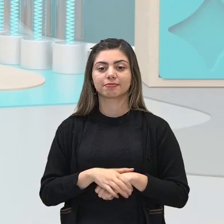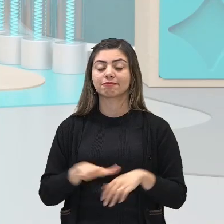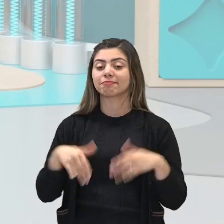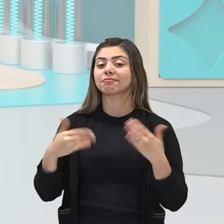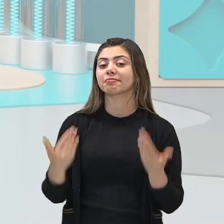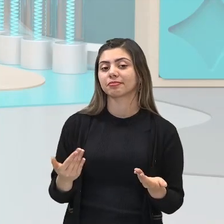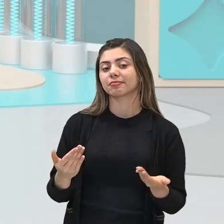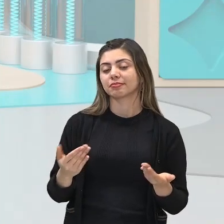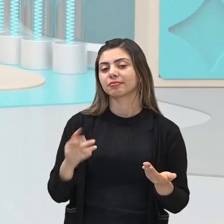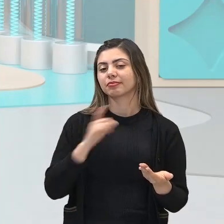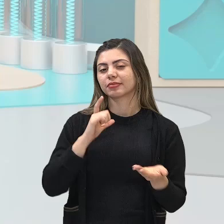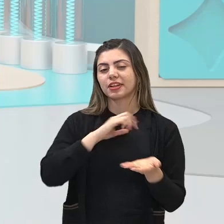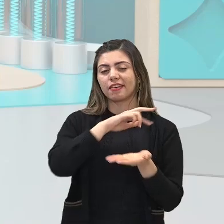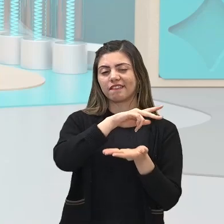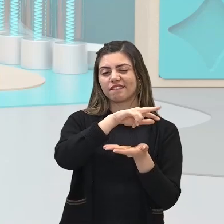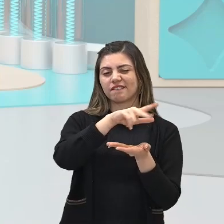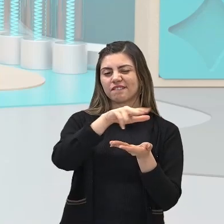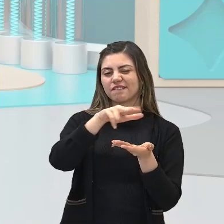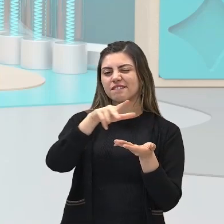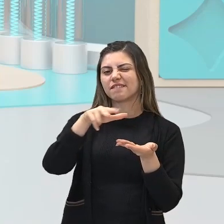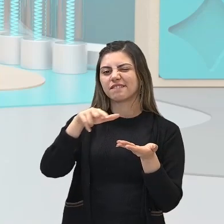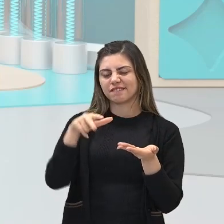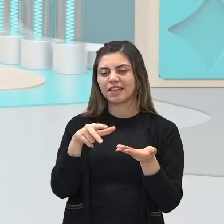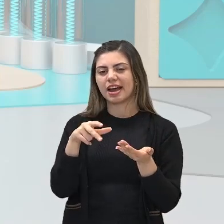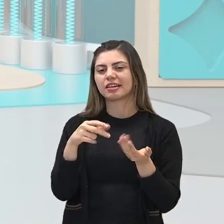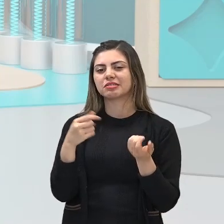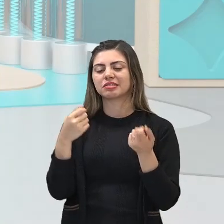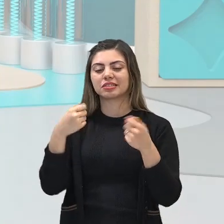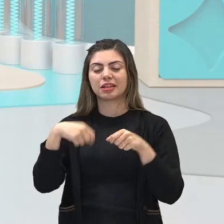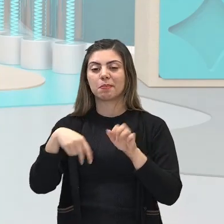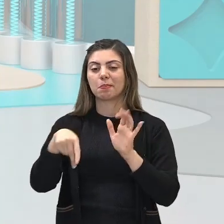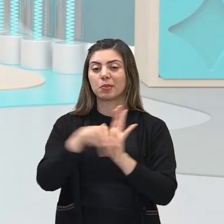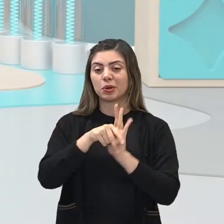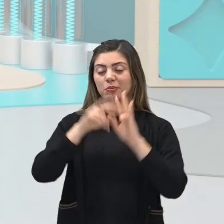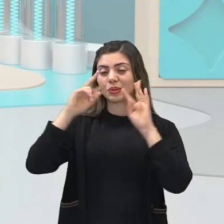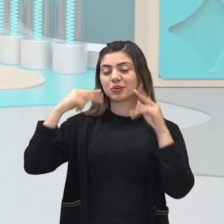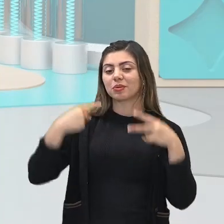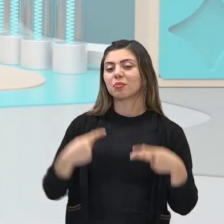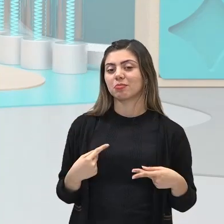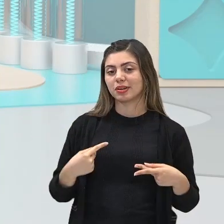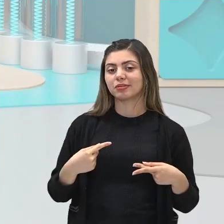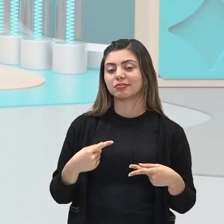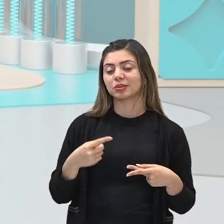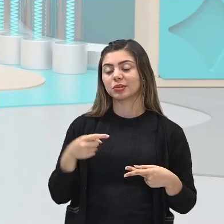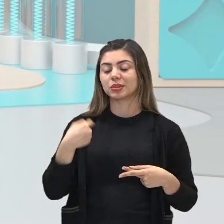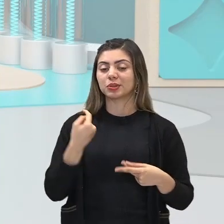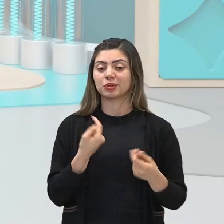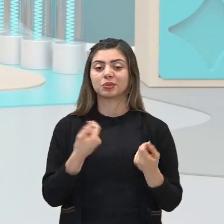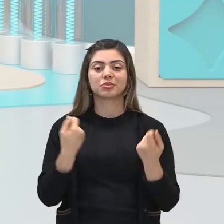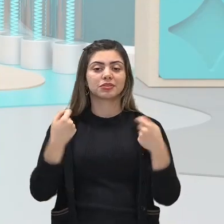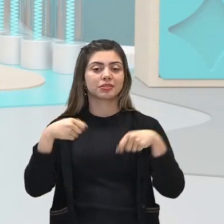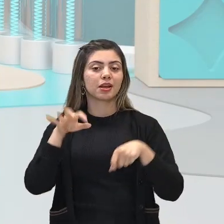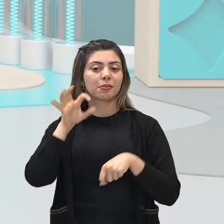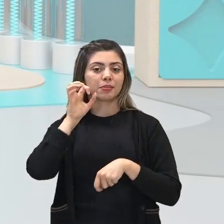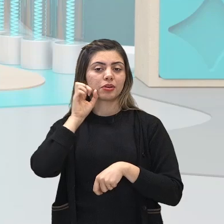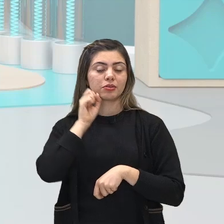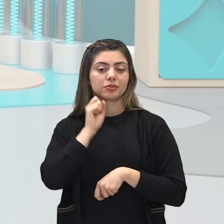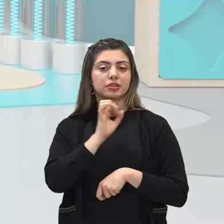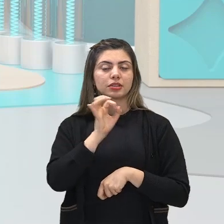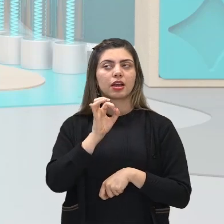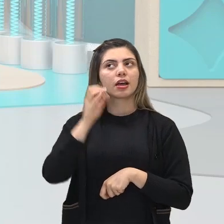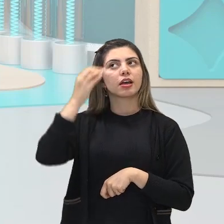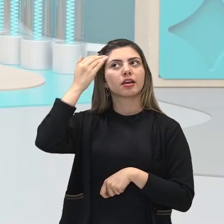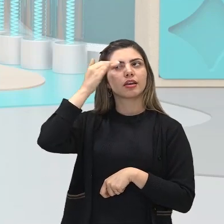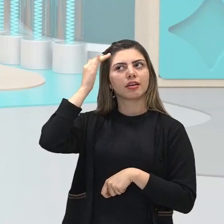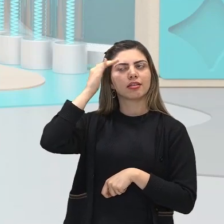Então, existem uma série de processos biológicos que envolvem o som, que fazem com que a gente compreenda, que a